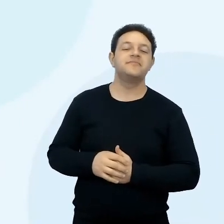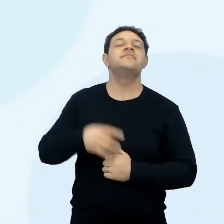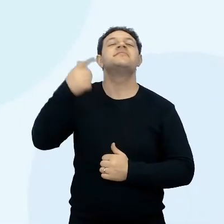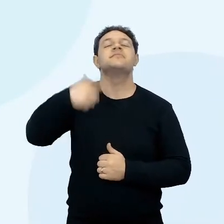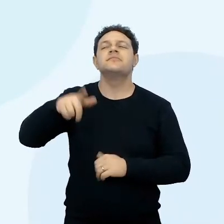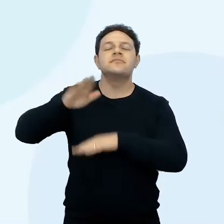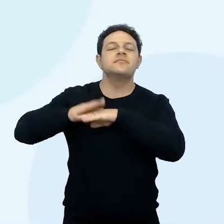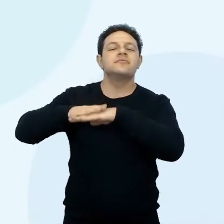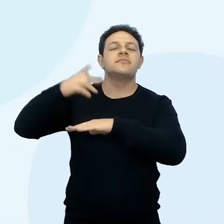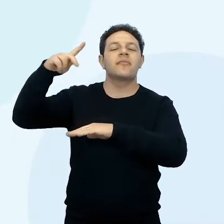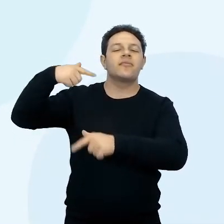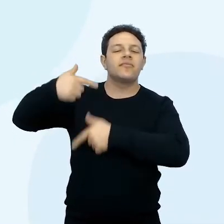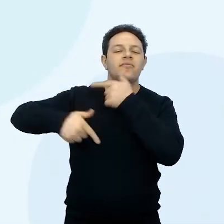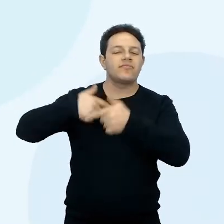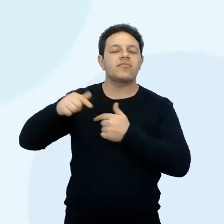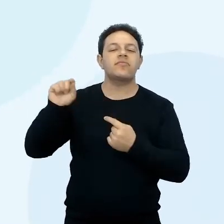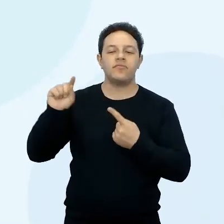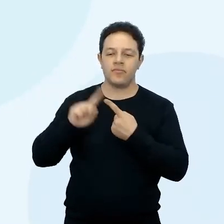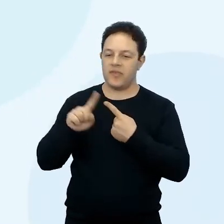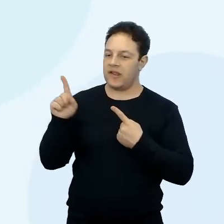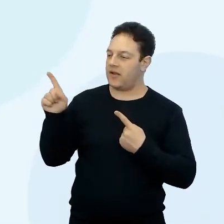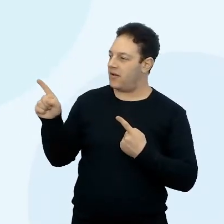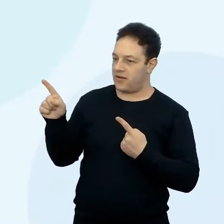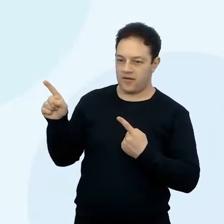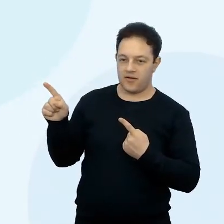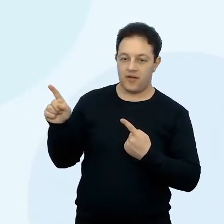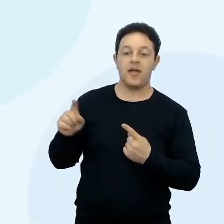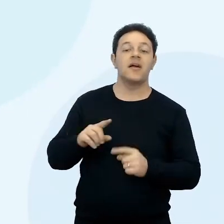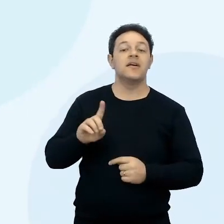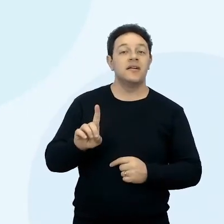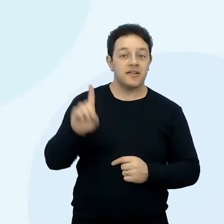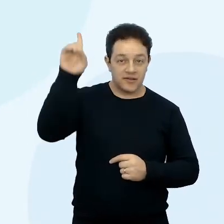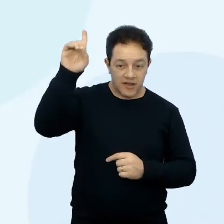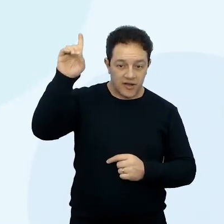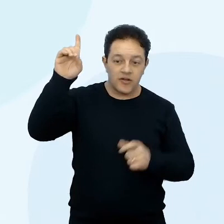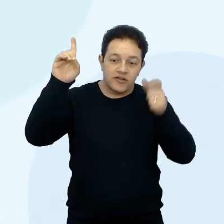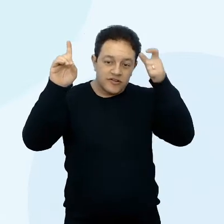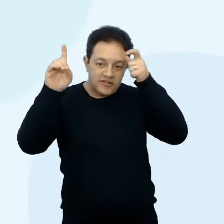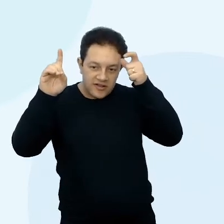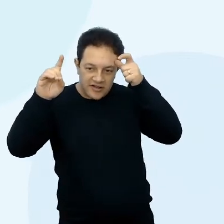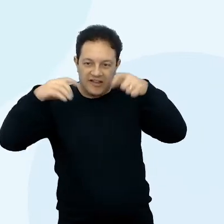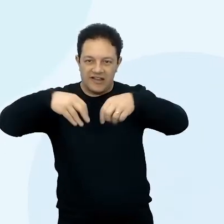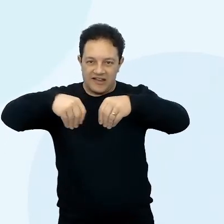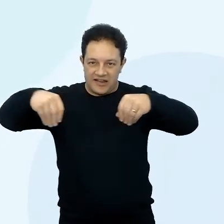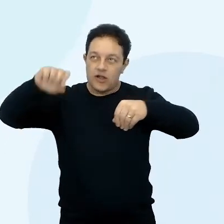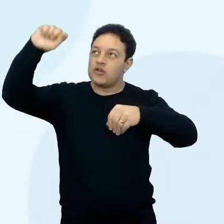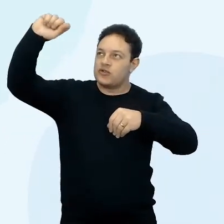Está lá, a gente está vendo aqui. Deus e o Diabo na Terra do Sol, em